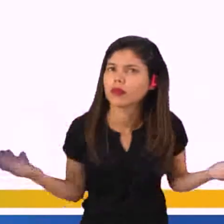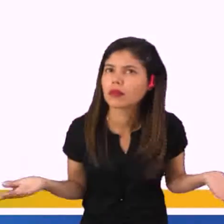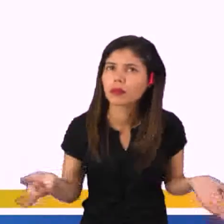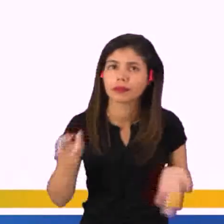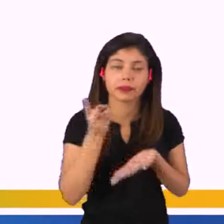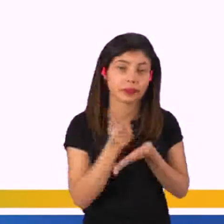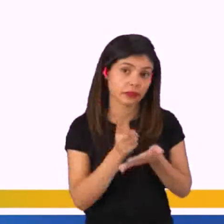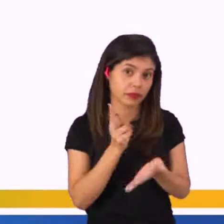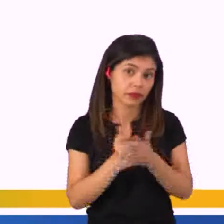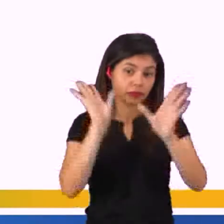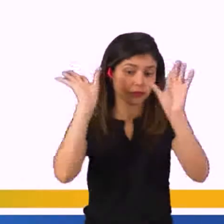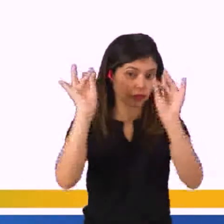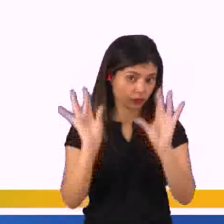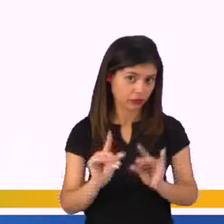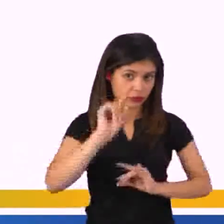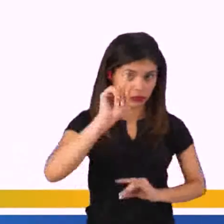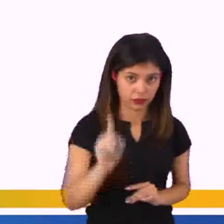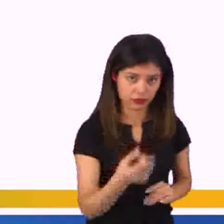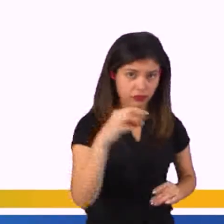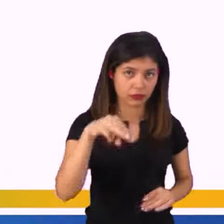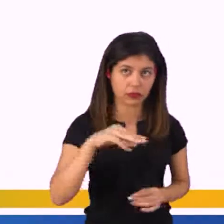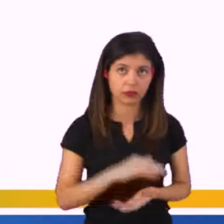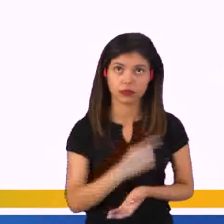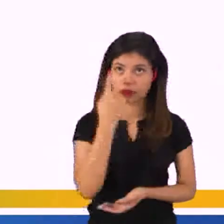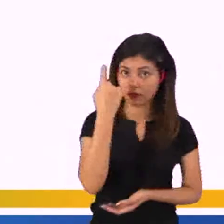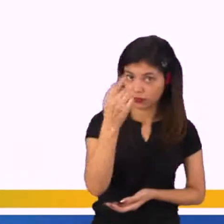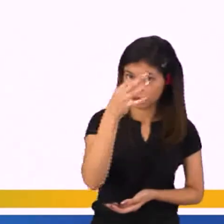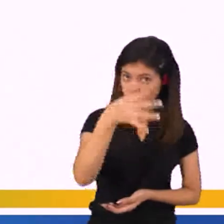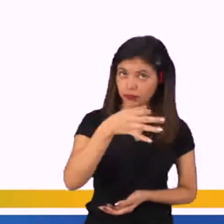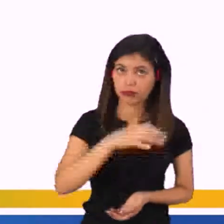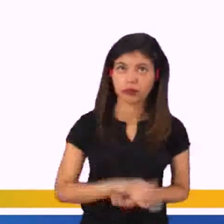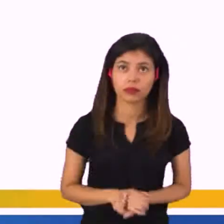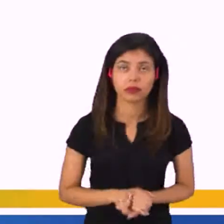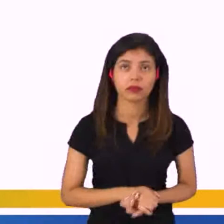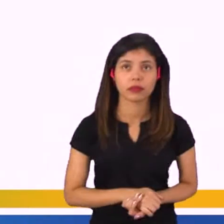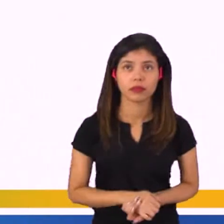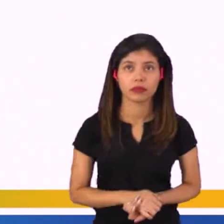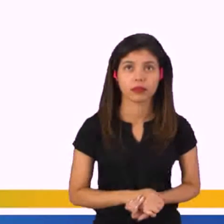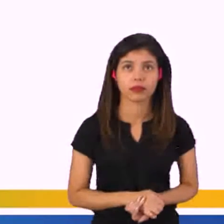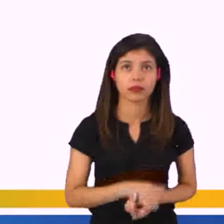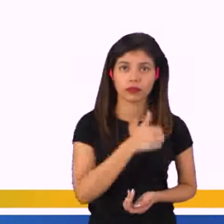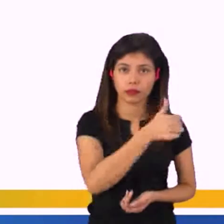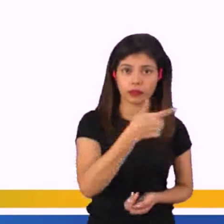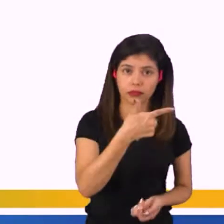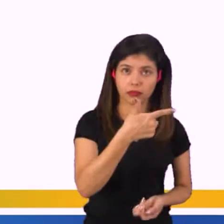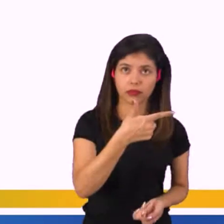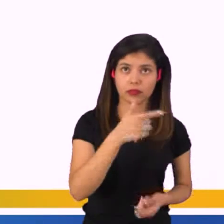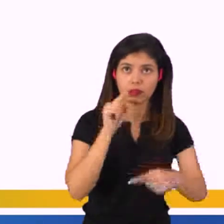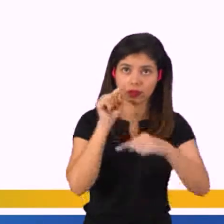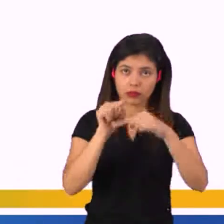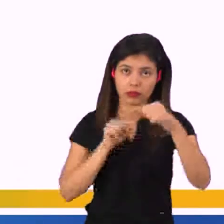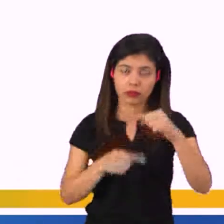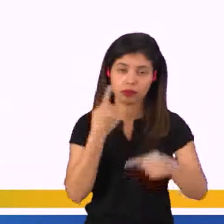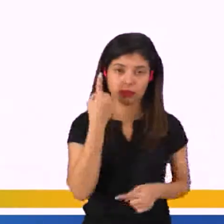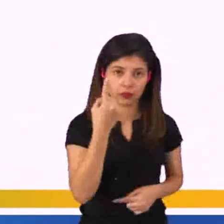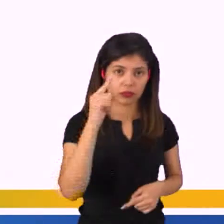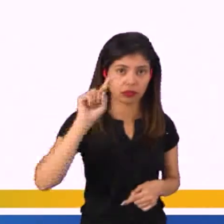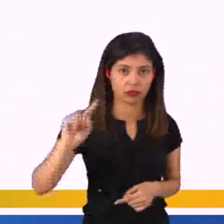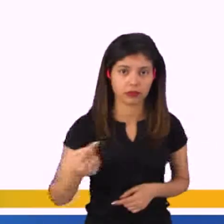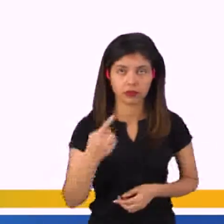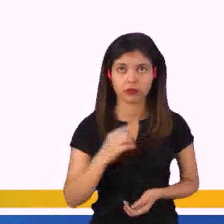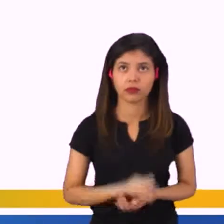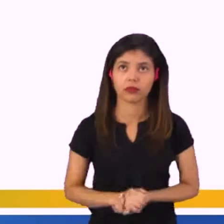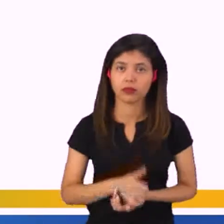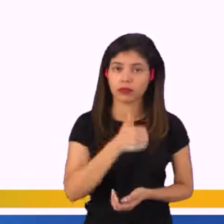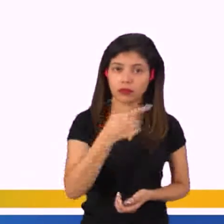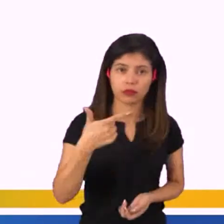quilômetros? Ora, a cada 1.000 metros nós temos 1 quilômetro, certo? Então, 12.000 dividido para 1.000